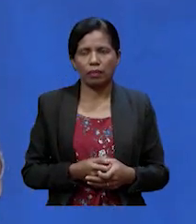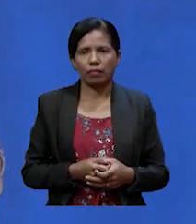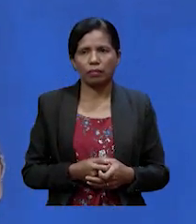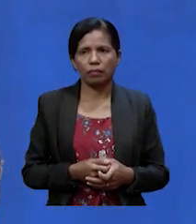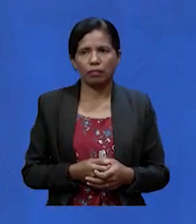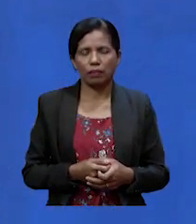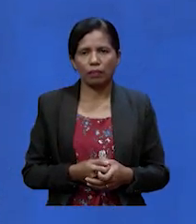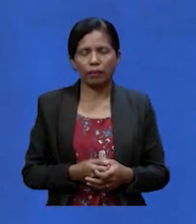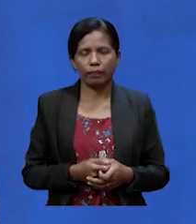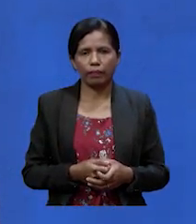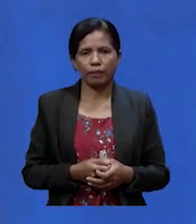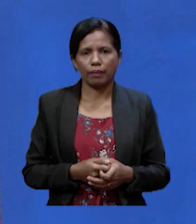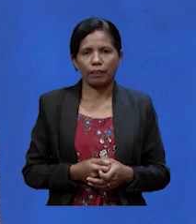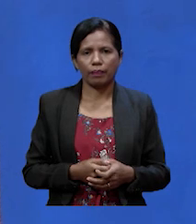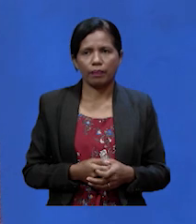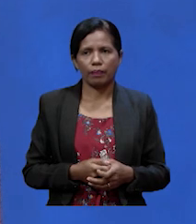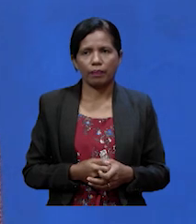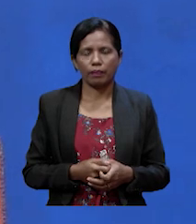ini dulu